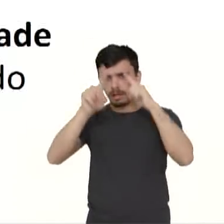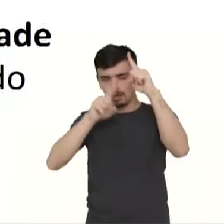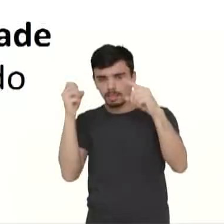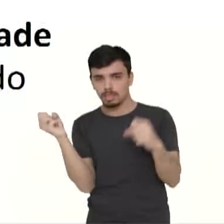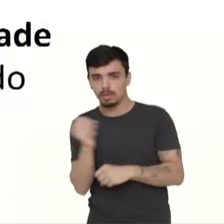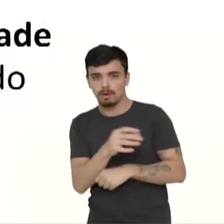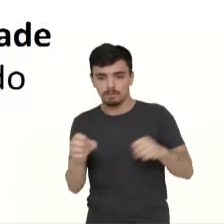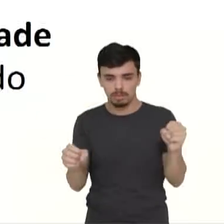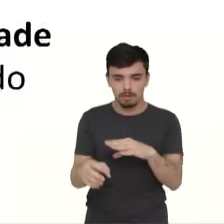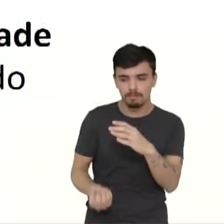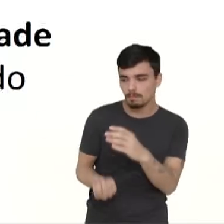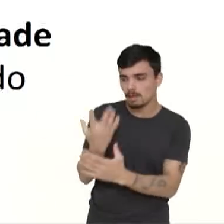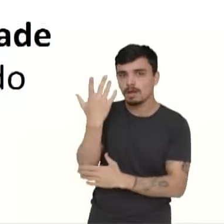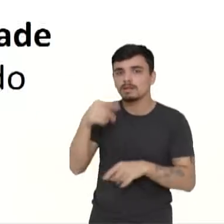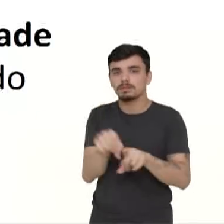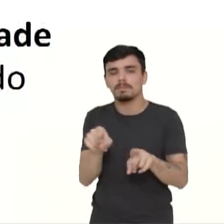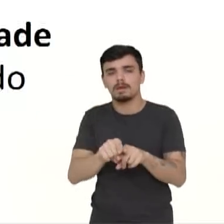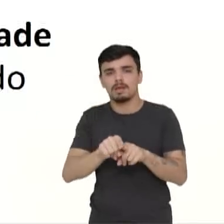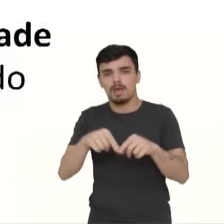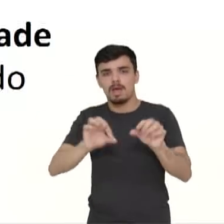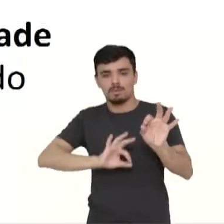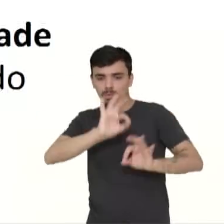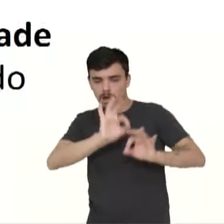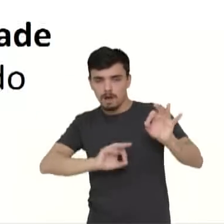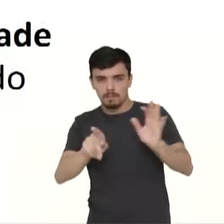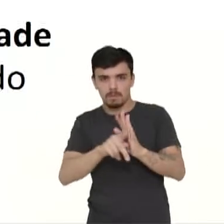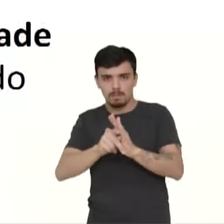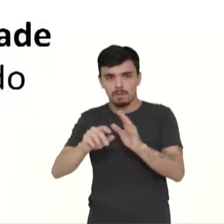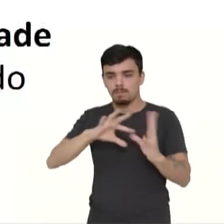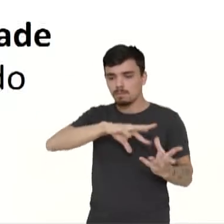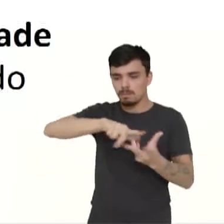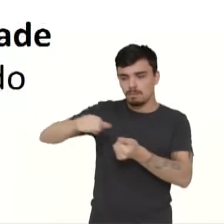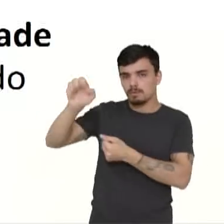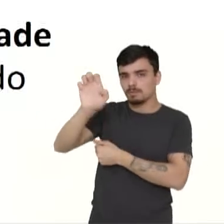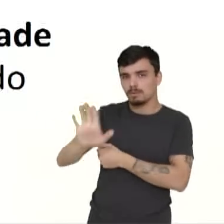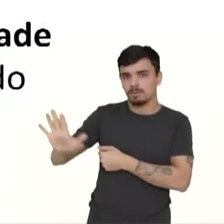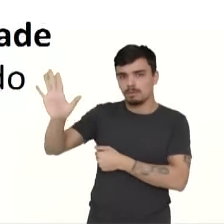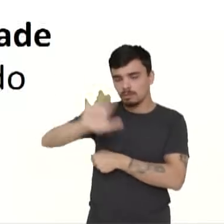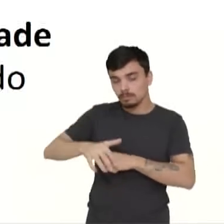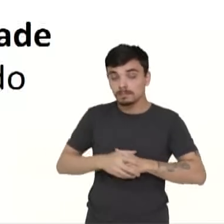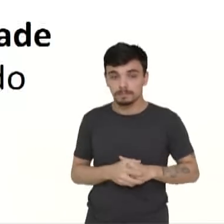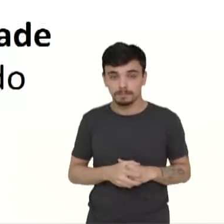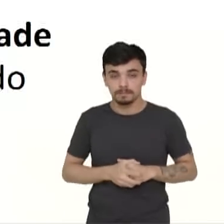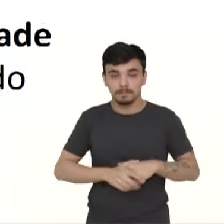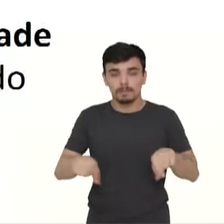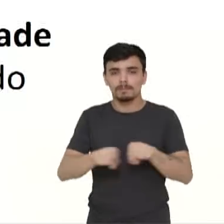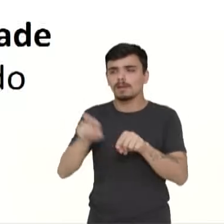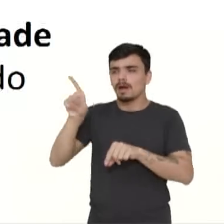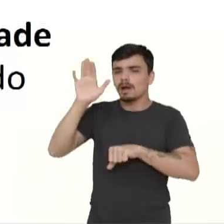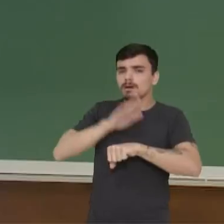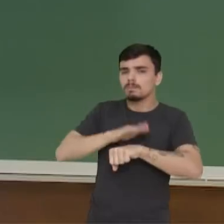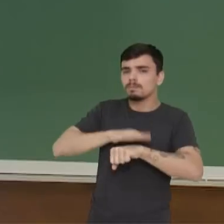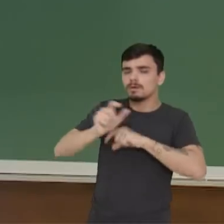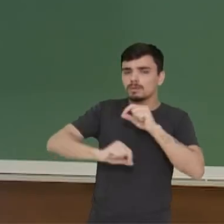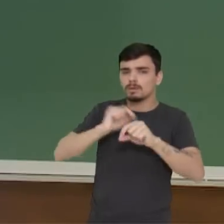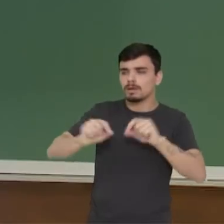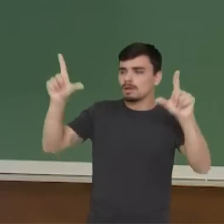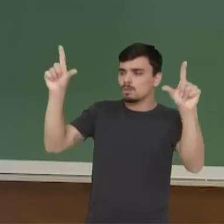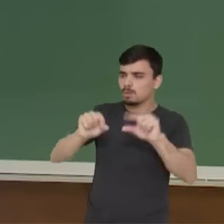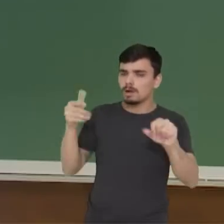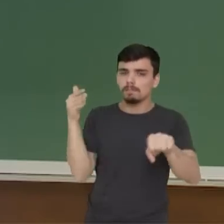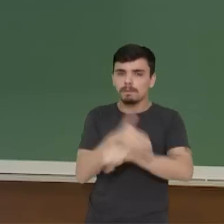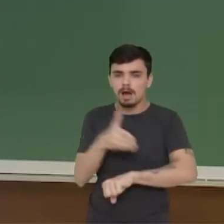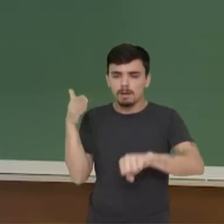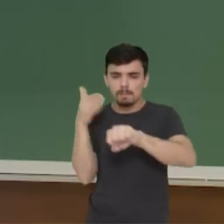novas surgindo, é uma nova configuração do mundo europeu. E É nesse momento também que ocorre a diminuição das